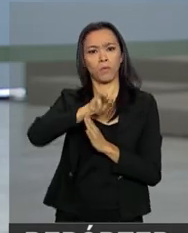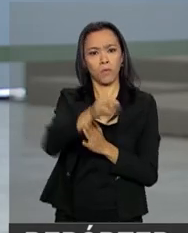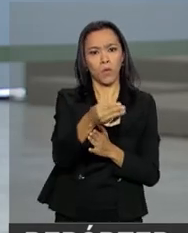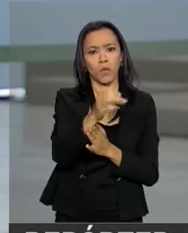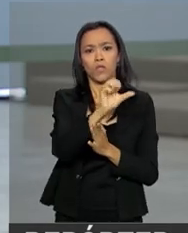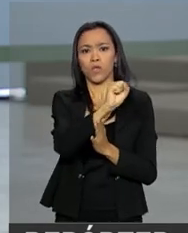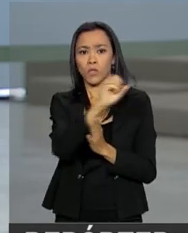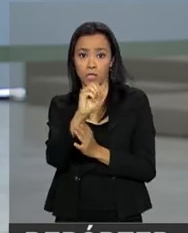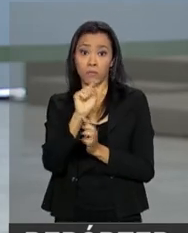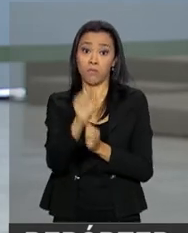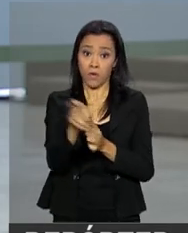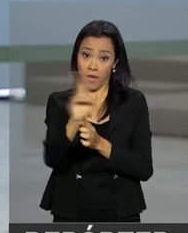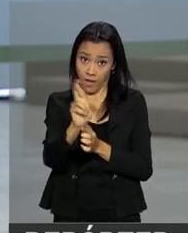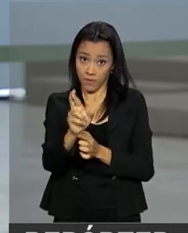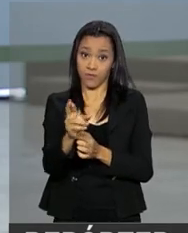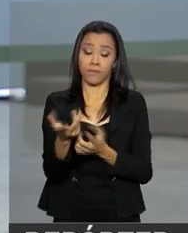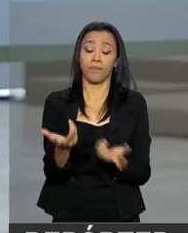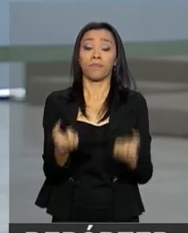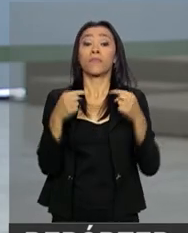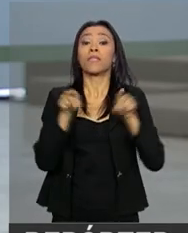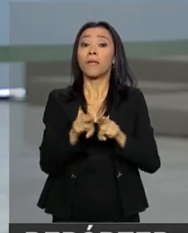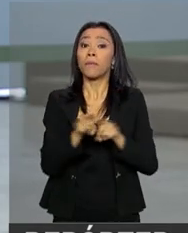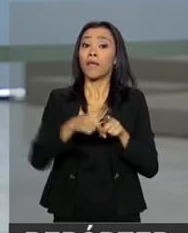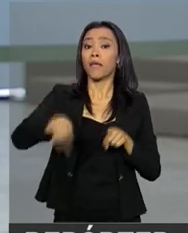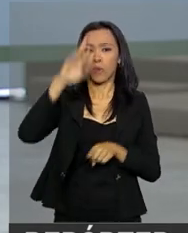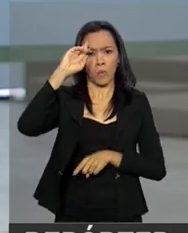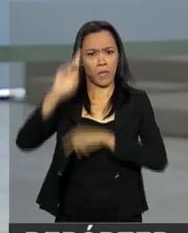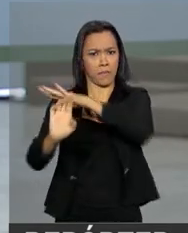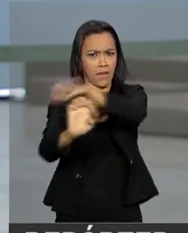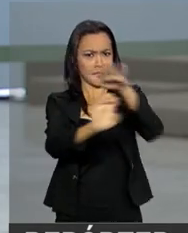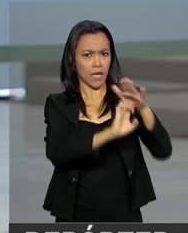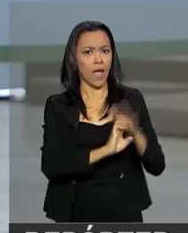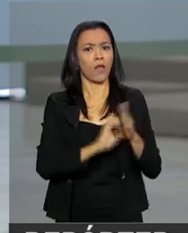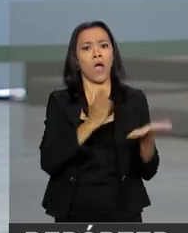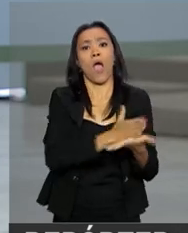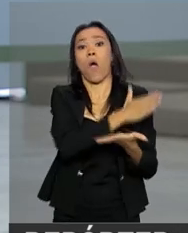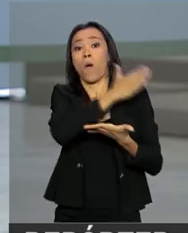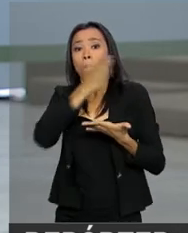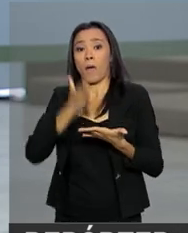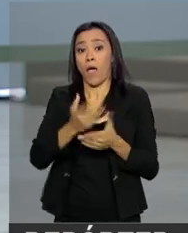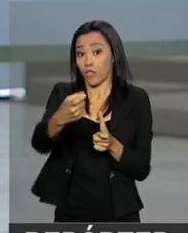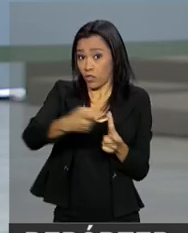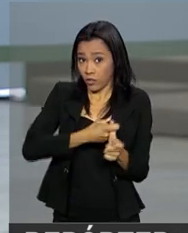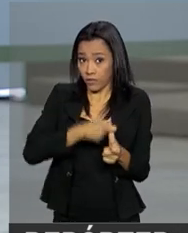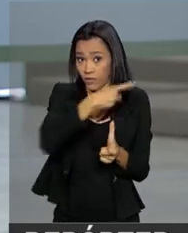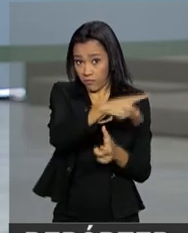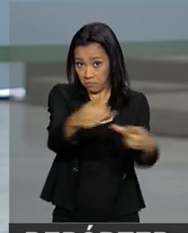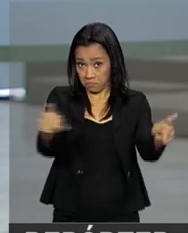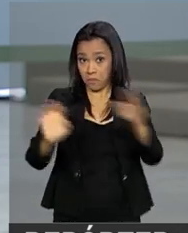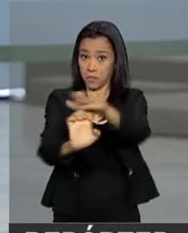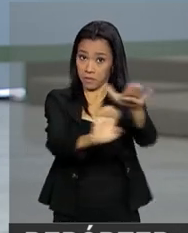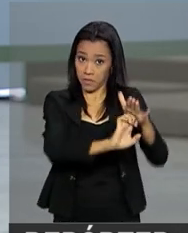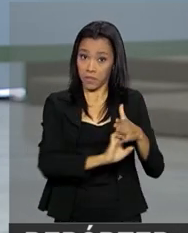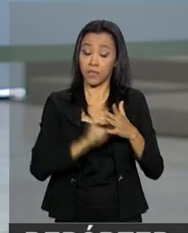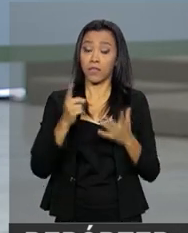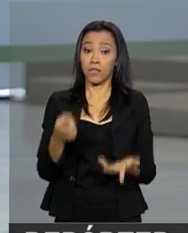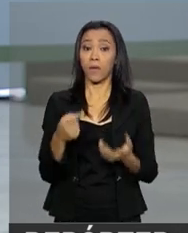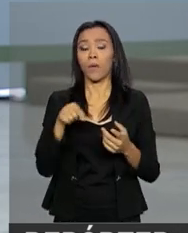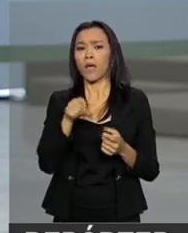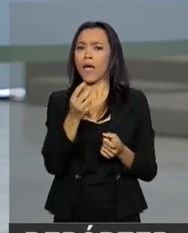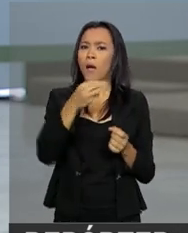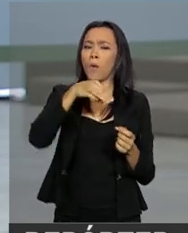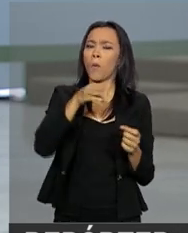milhões. Também deve aumentar o prazo para o empresário pagar dívidas tributárias. Pela proposta aprovada no Congresso Nacional, o pequeno